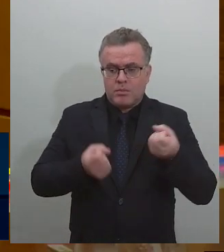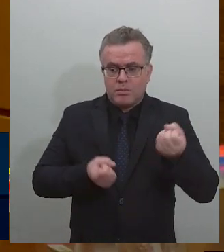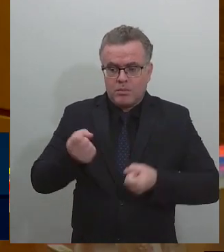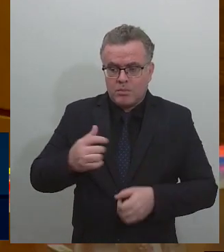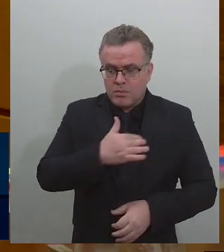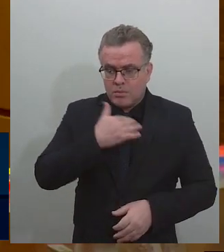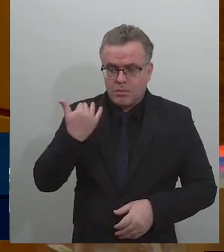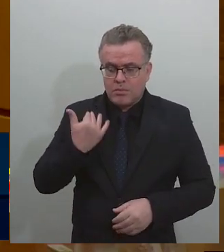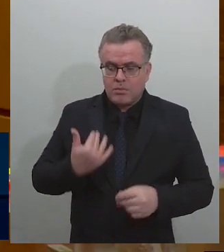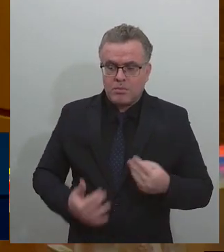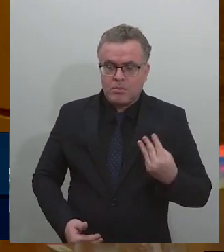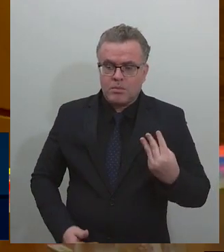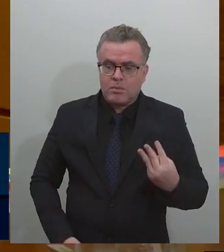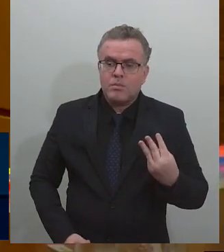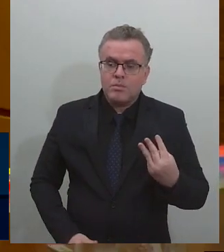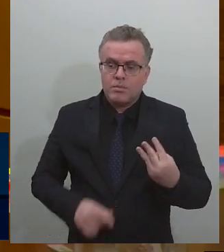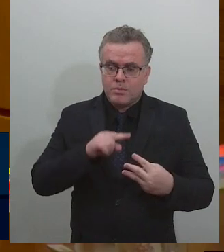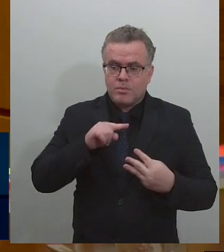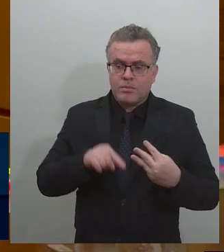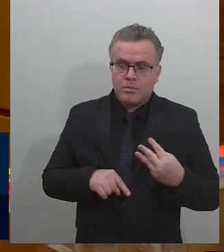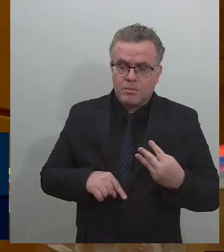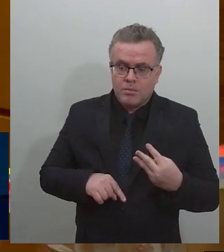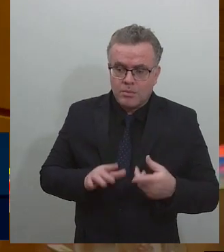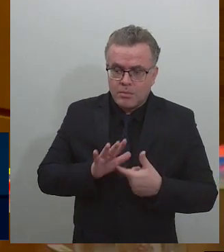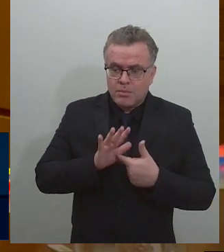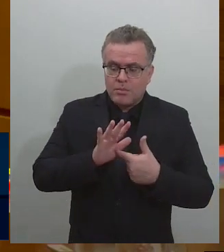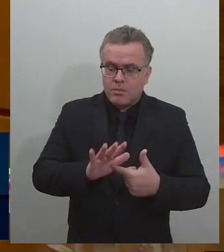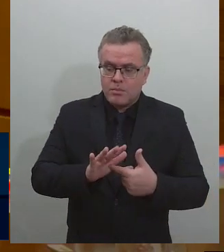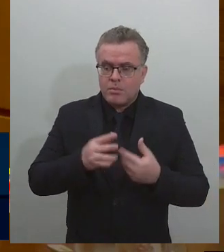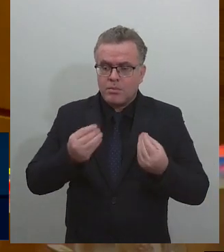representando dessa forma um aumento de